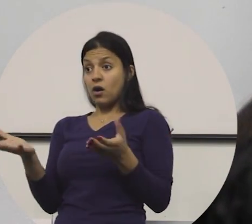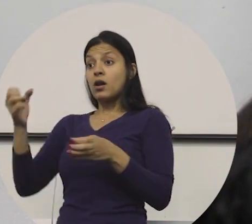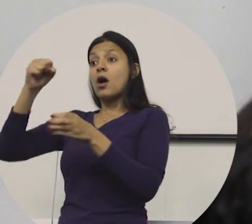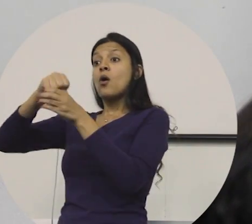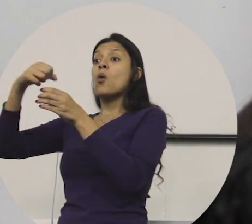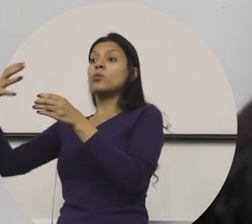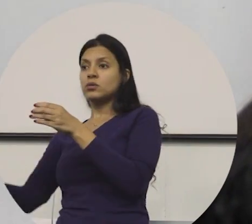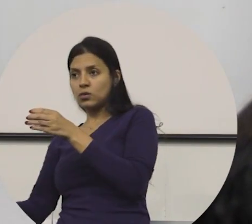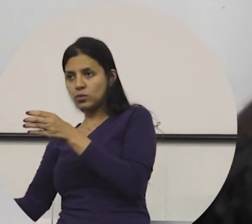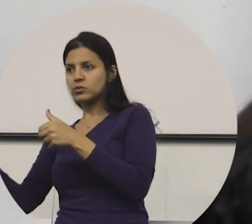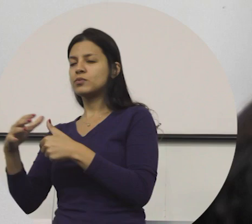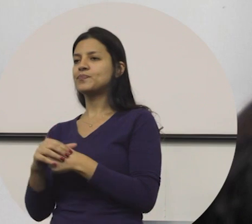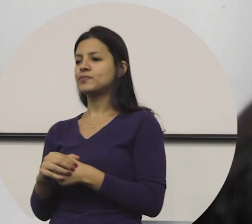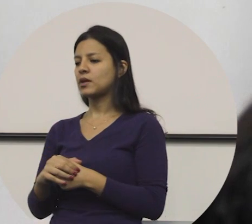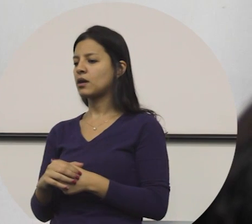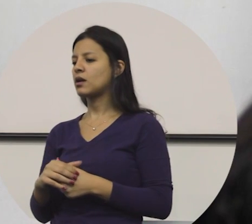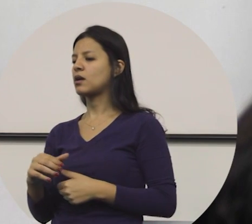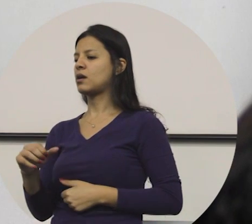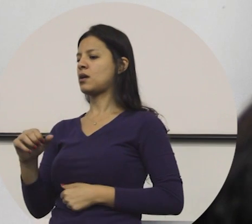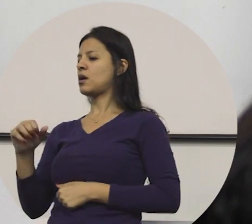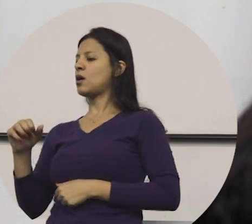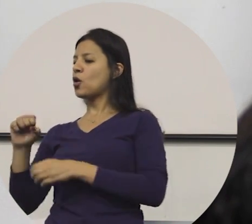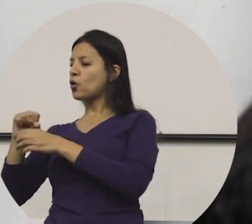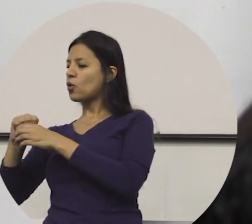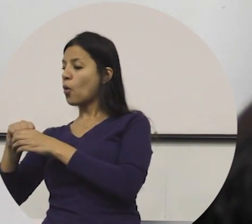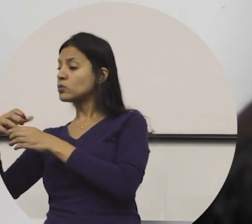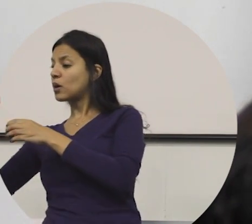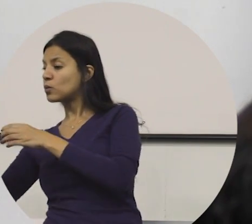que que é substância do conteúdo?